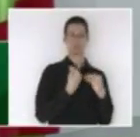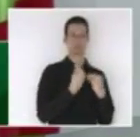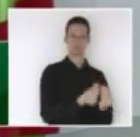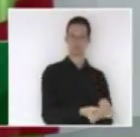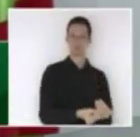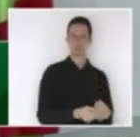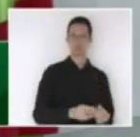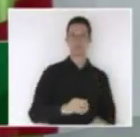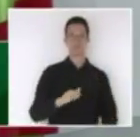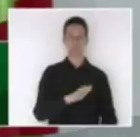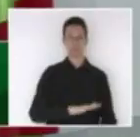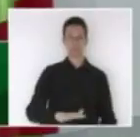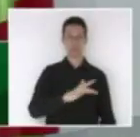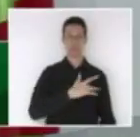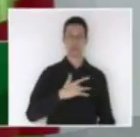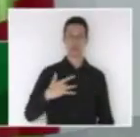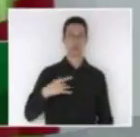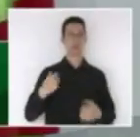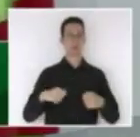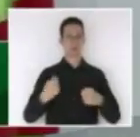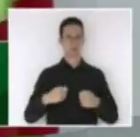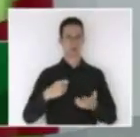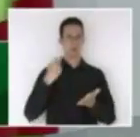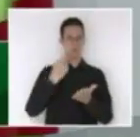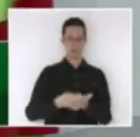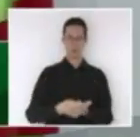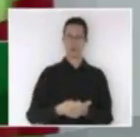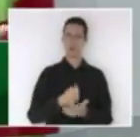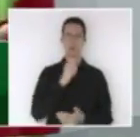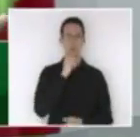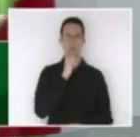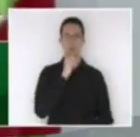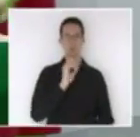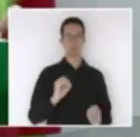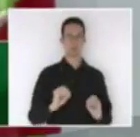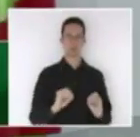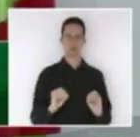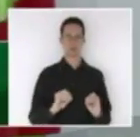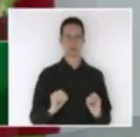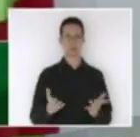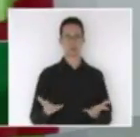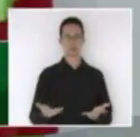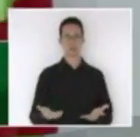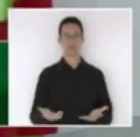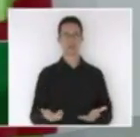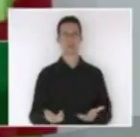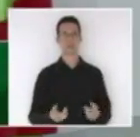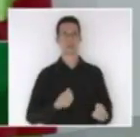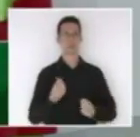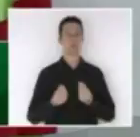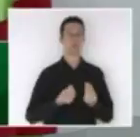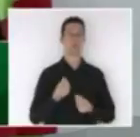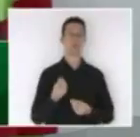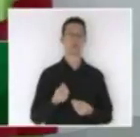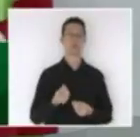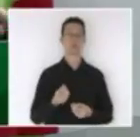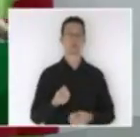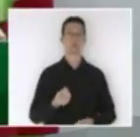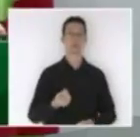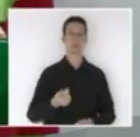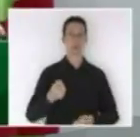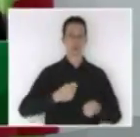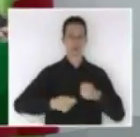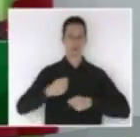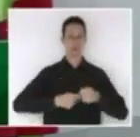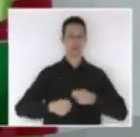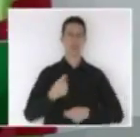que está em estado de calamidade, aí nós não sabemos como está esse